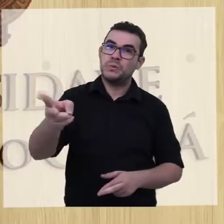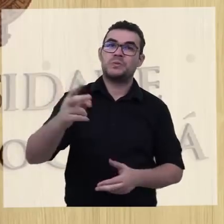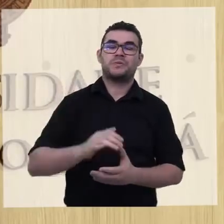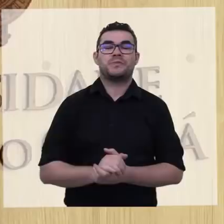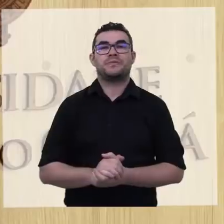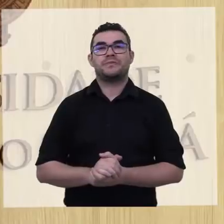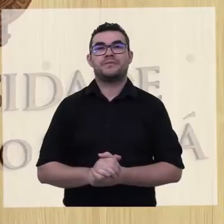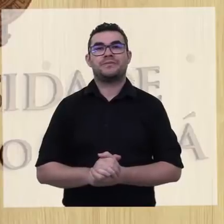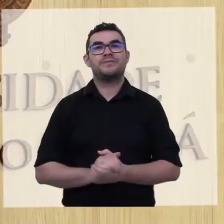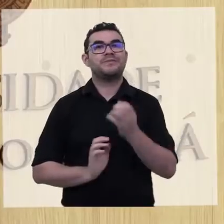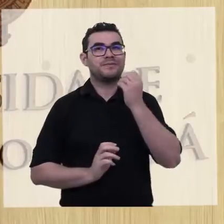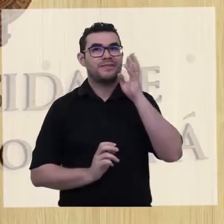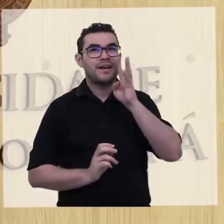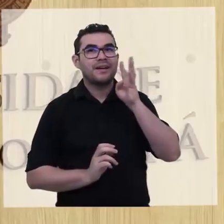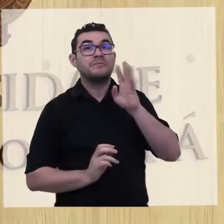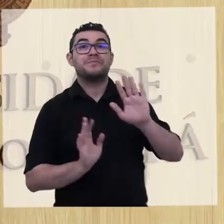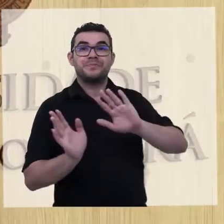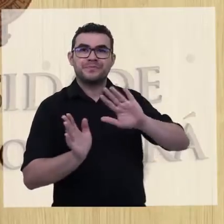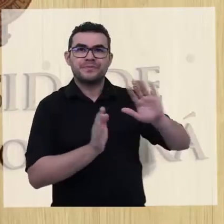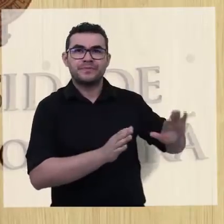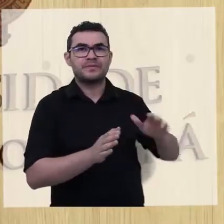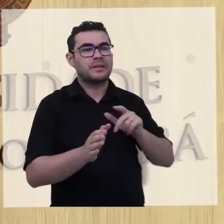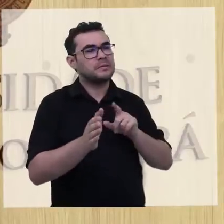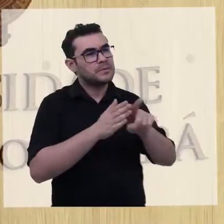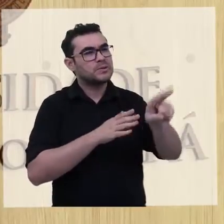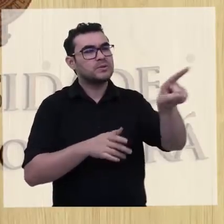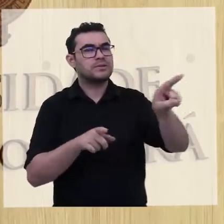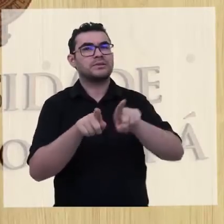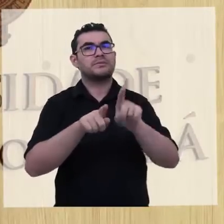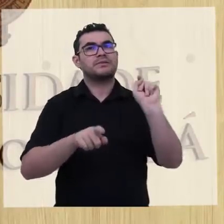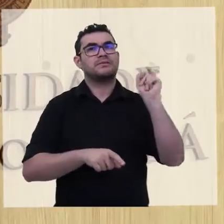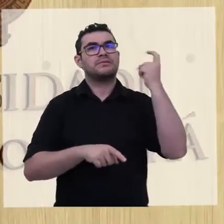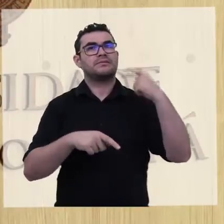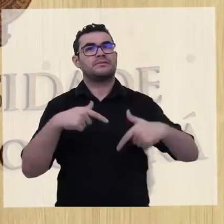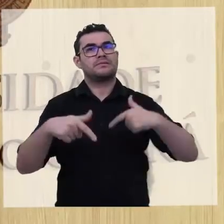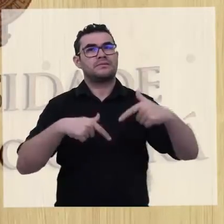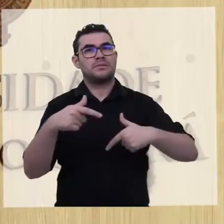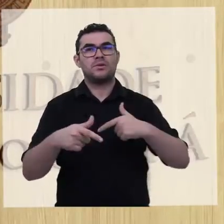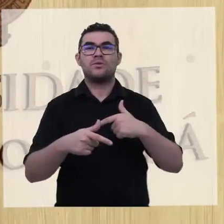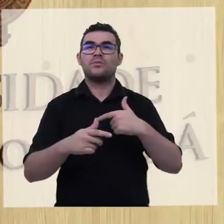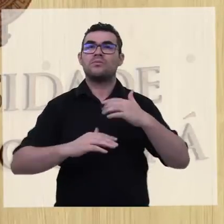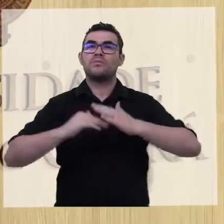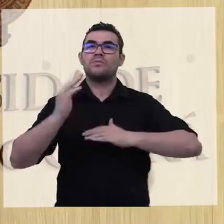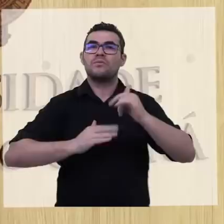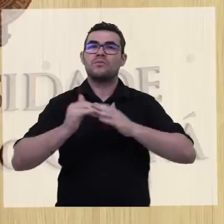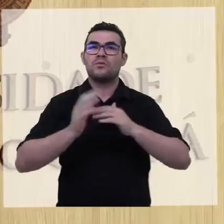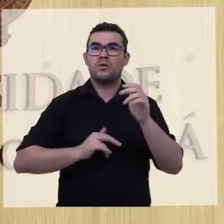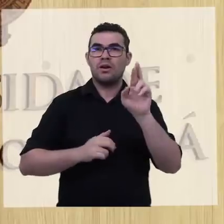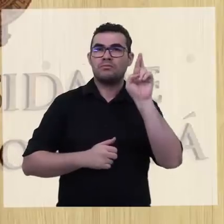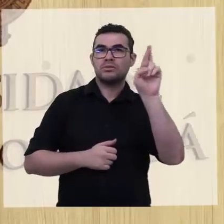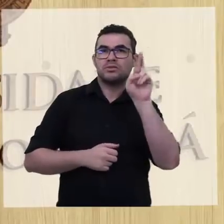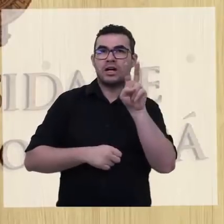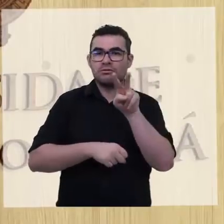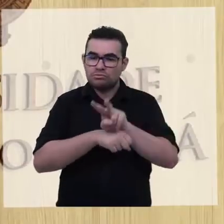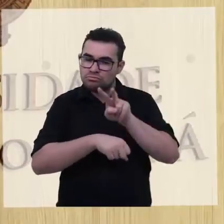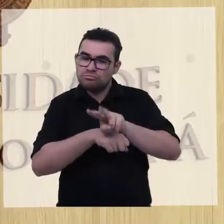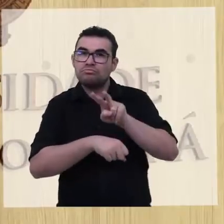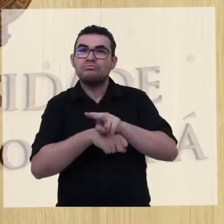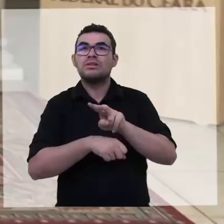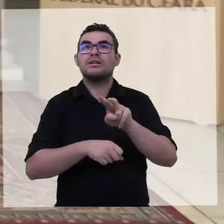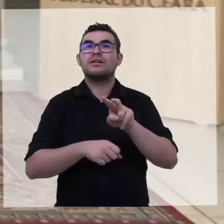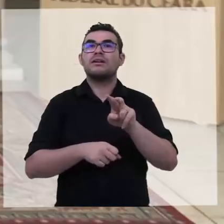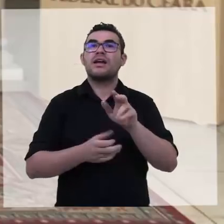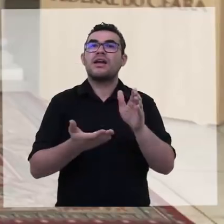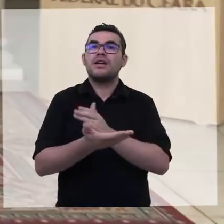trabalho importante também que a senhora realizou foi como editora da revista Ciências Agronômicas, né? Que a senhora foi editora aí por quase uma década, 2003 a